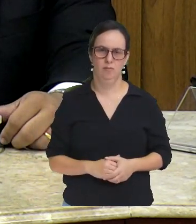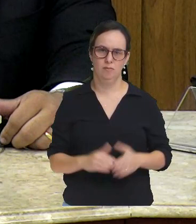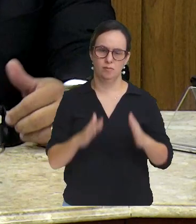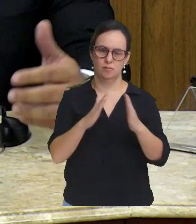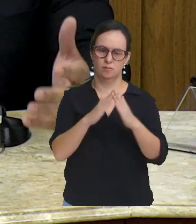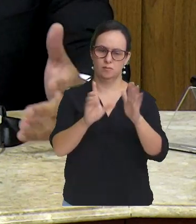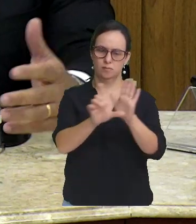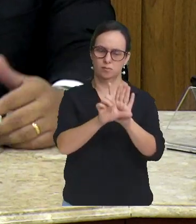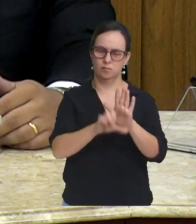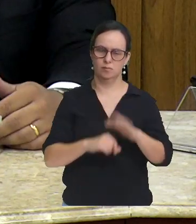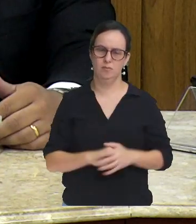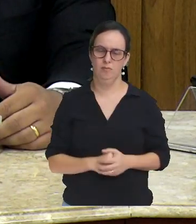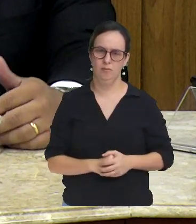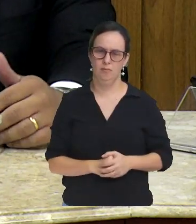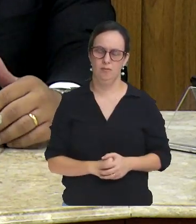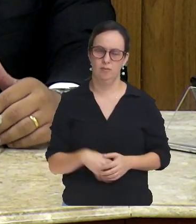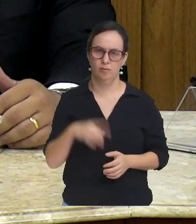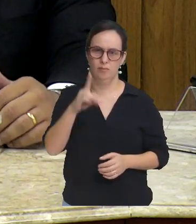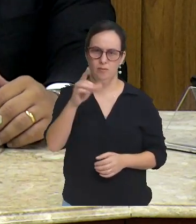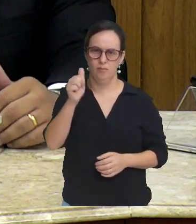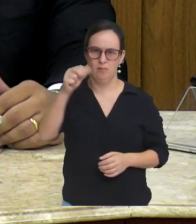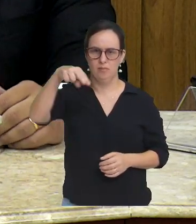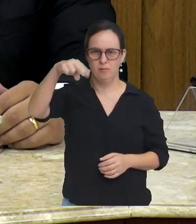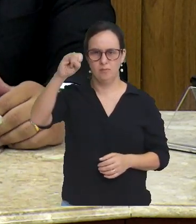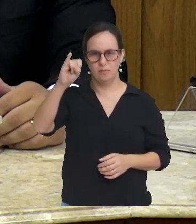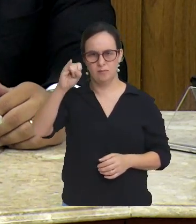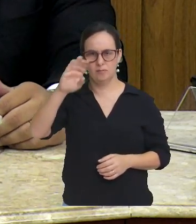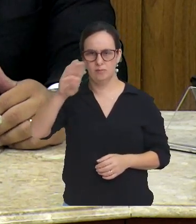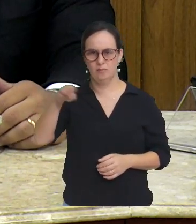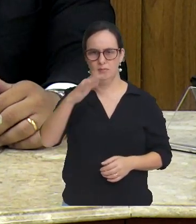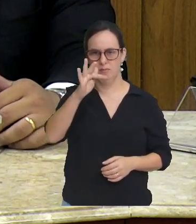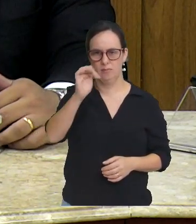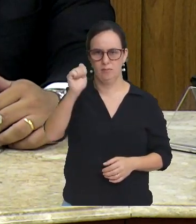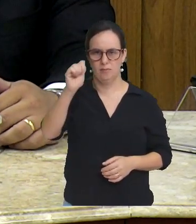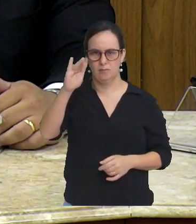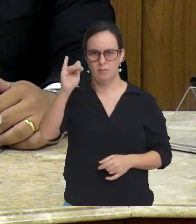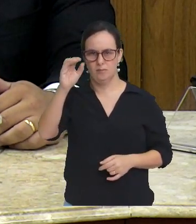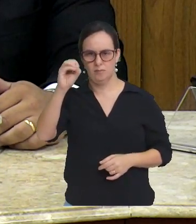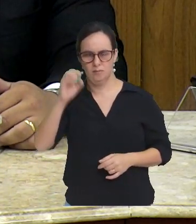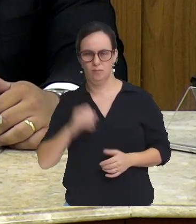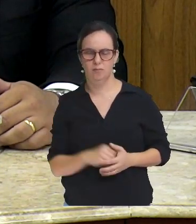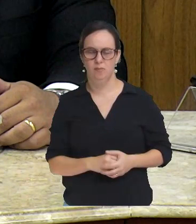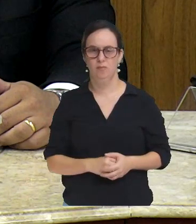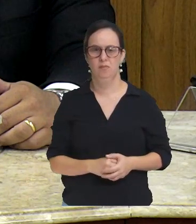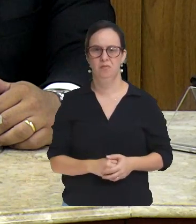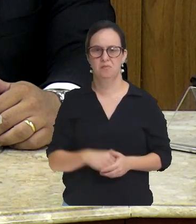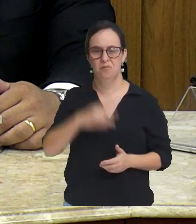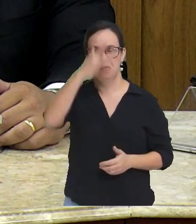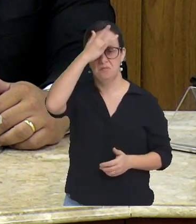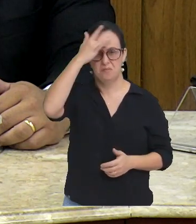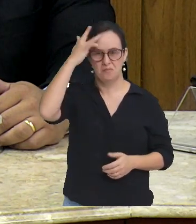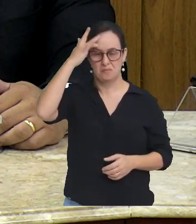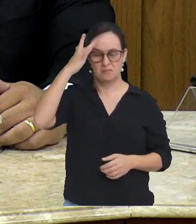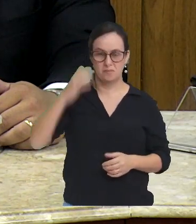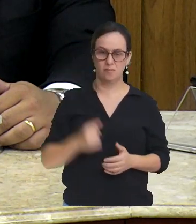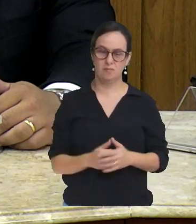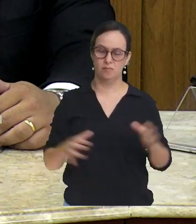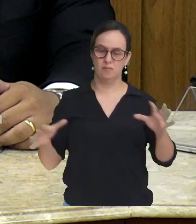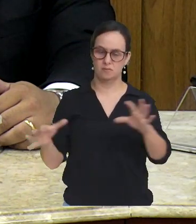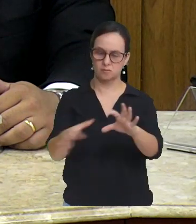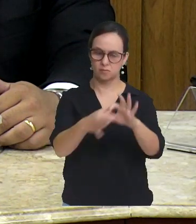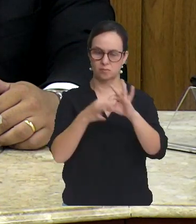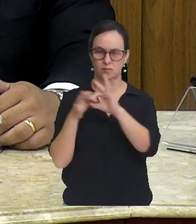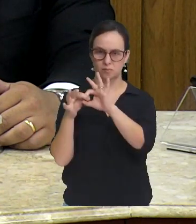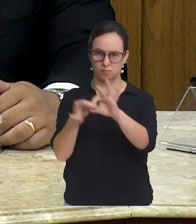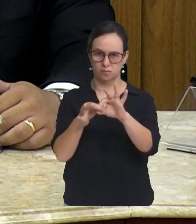Também todos, o Fabinho, não é? Todas as pessoas são engajadas nessa Casa de Leis para fazer o melhor para a nossa administração municipal aqui no